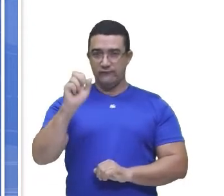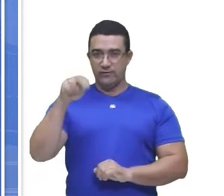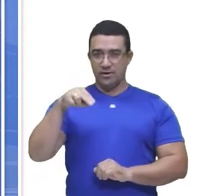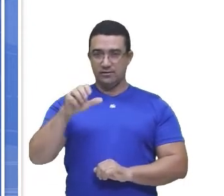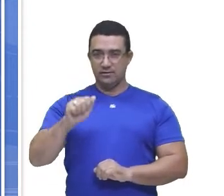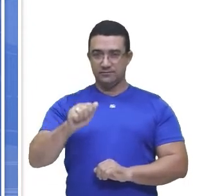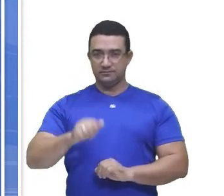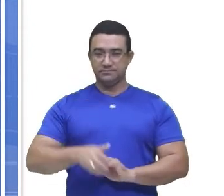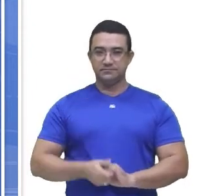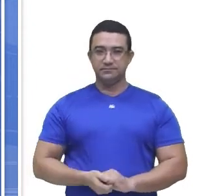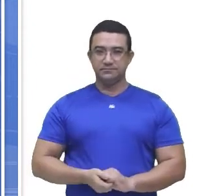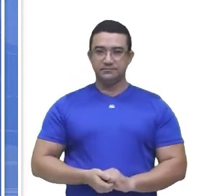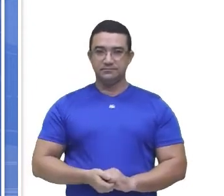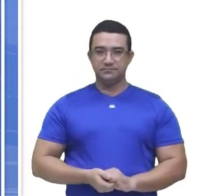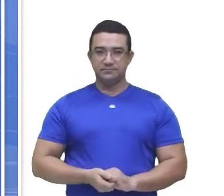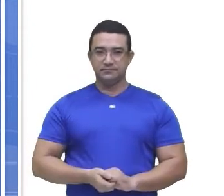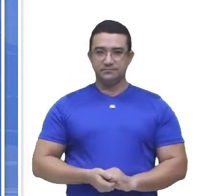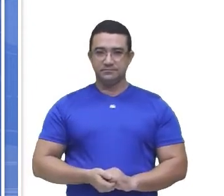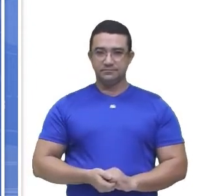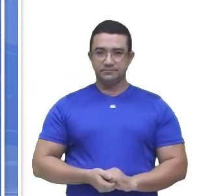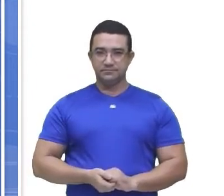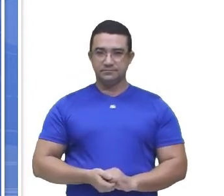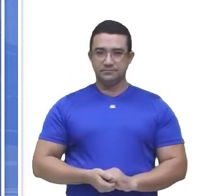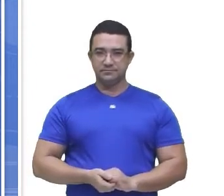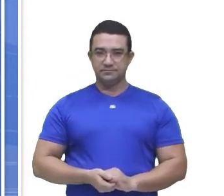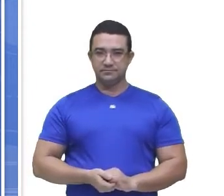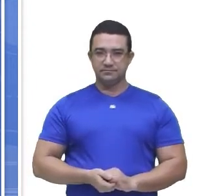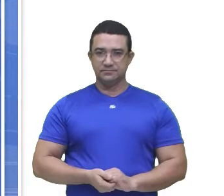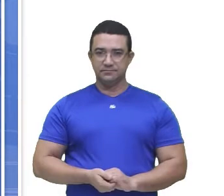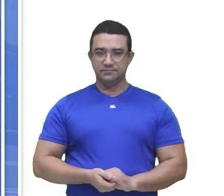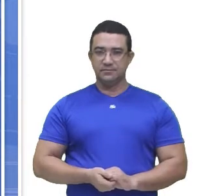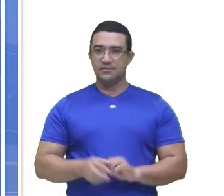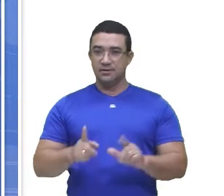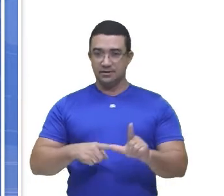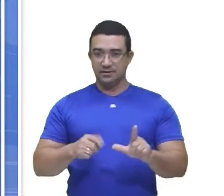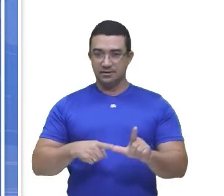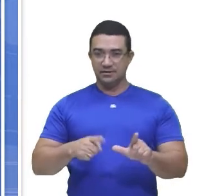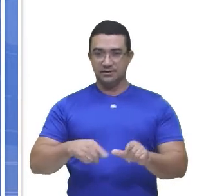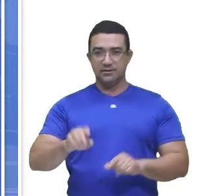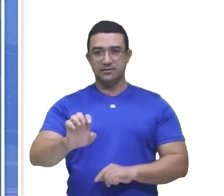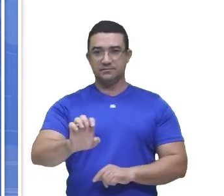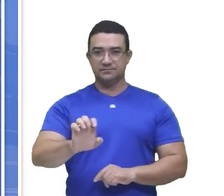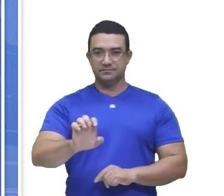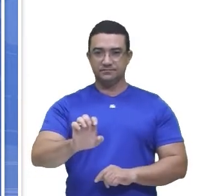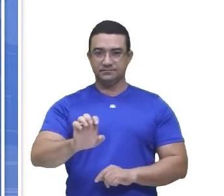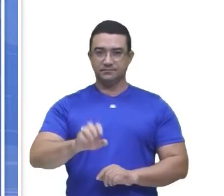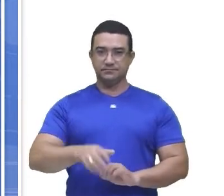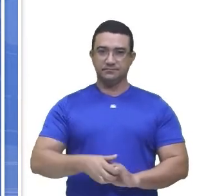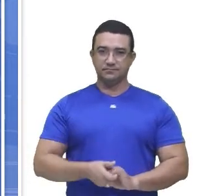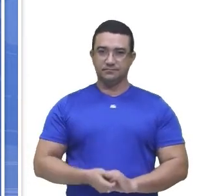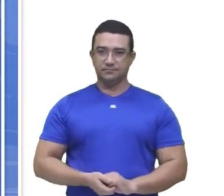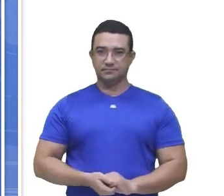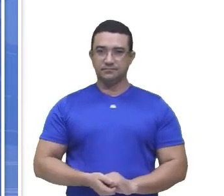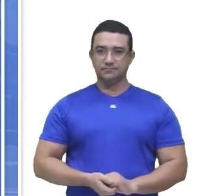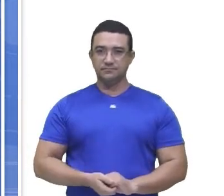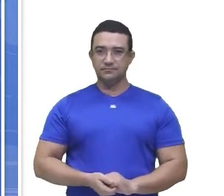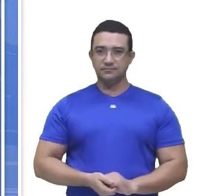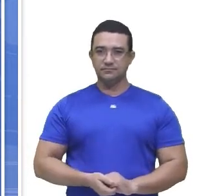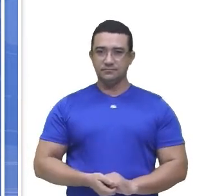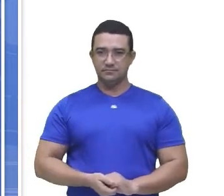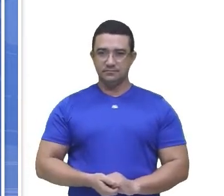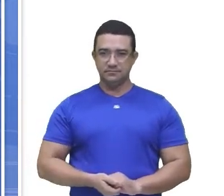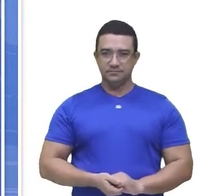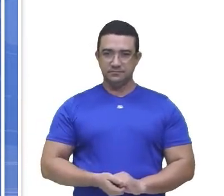Lima da Silva, da Escola Estadual Solon de Lucena, aqui na Constantino Neri, ficou com a alternativa